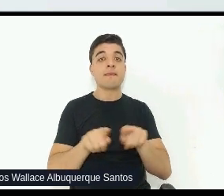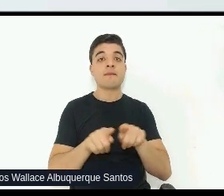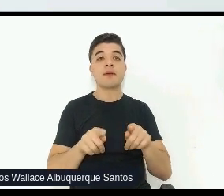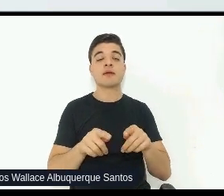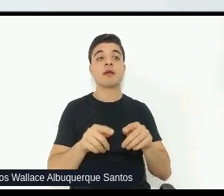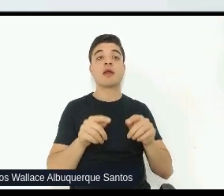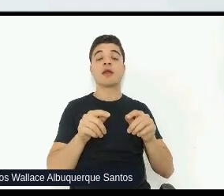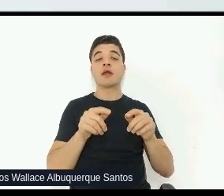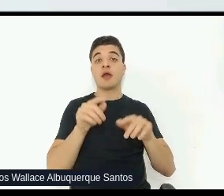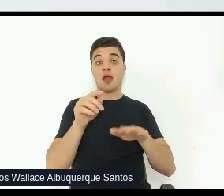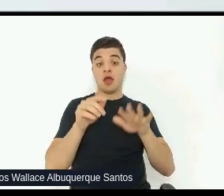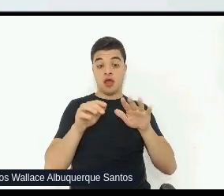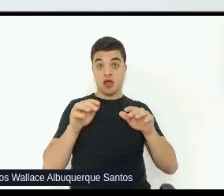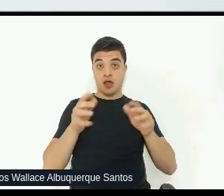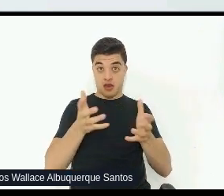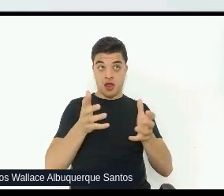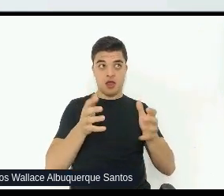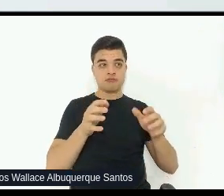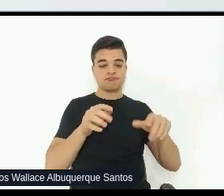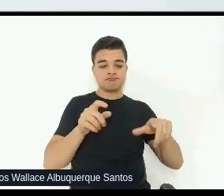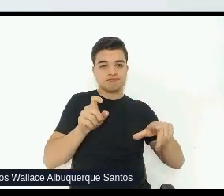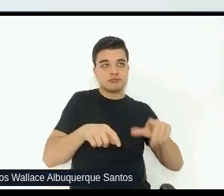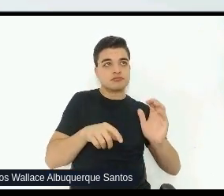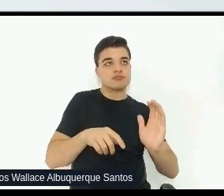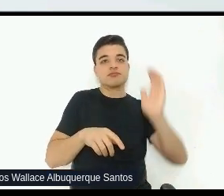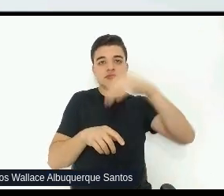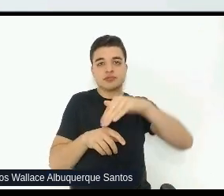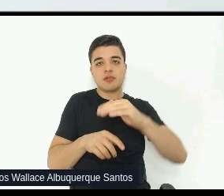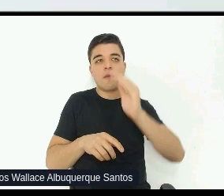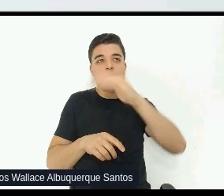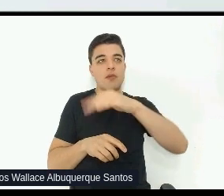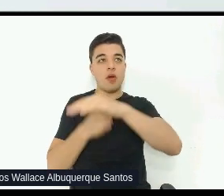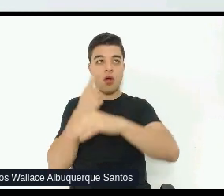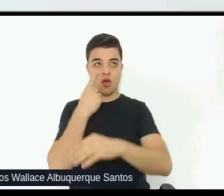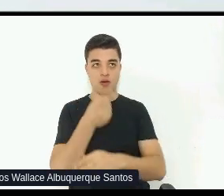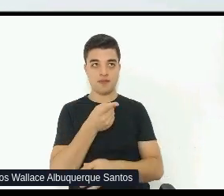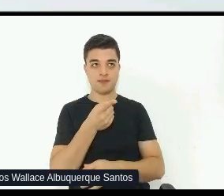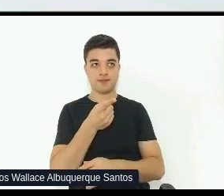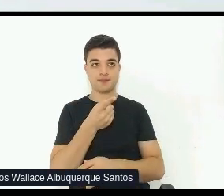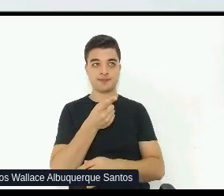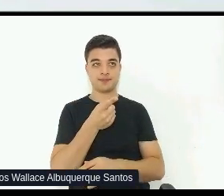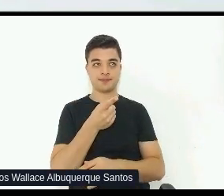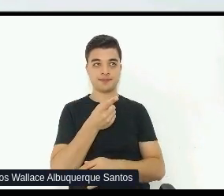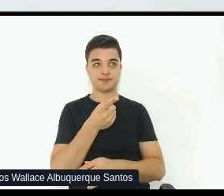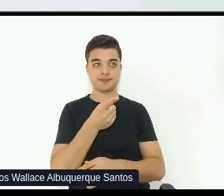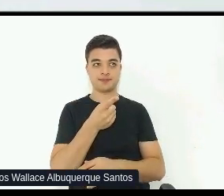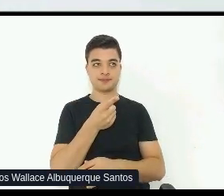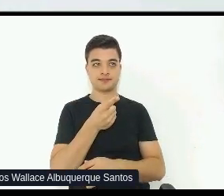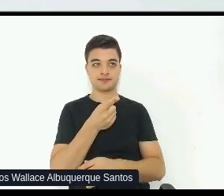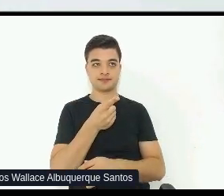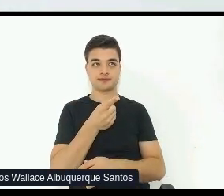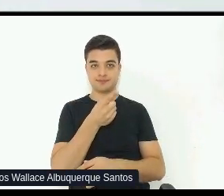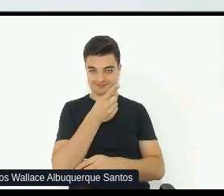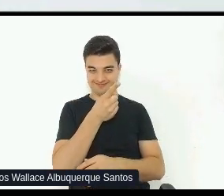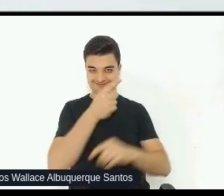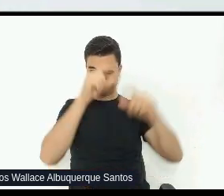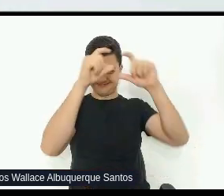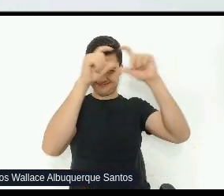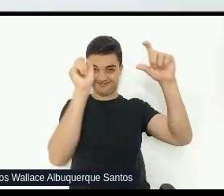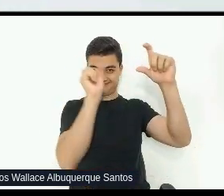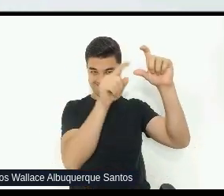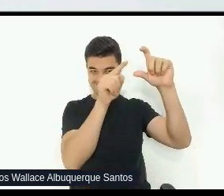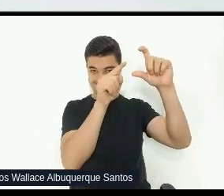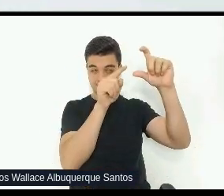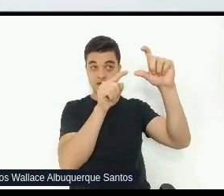conteúdos. Né? Então, por exemplo, aqui a gente tem esse botão, abrir menu, compre por toda a loja, que possibilita que o usuário abra